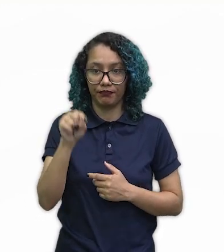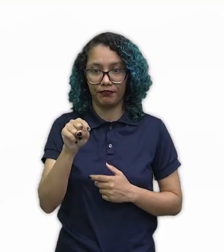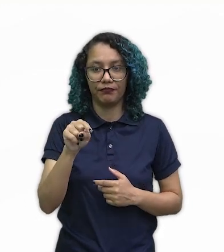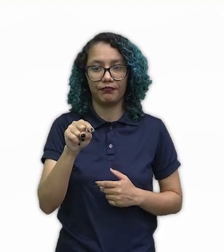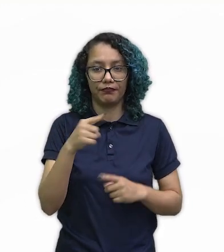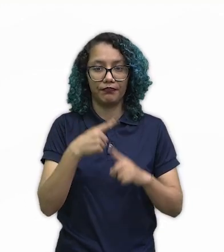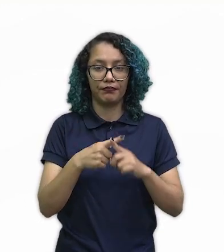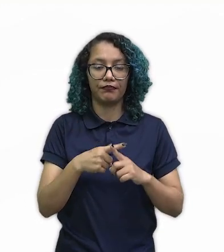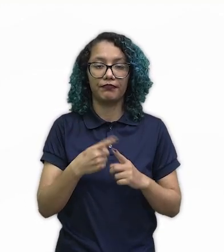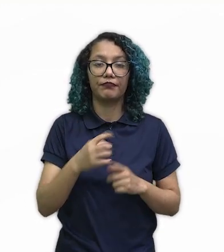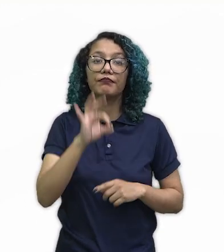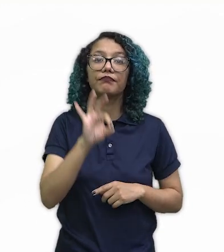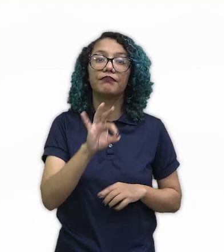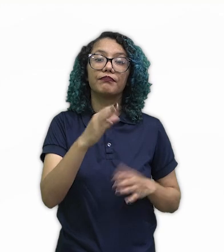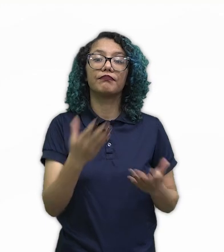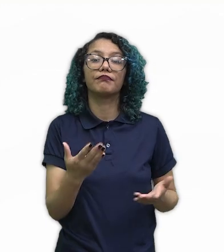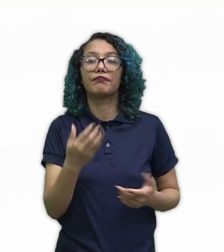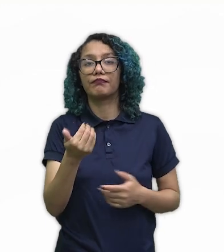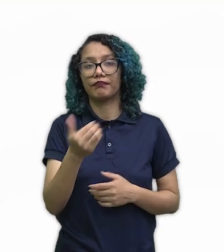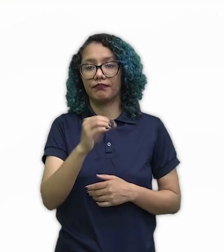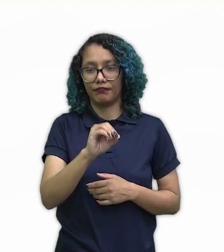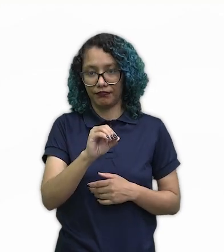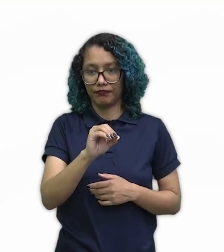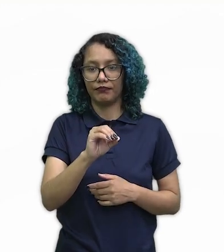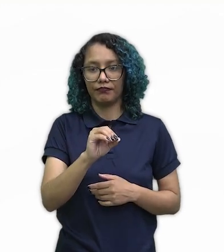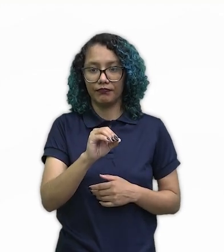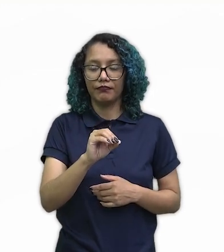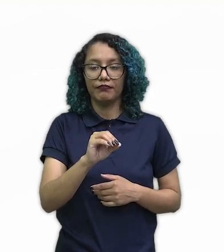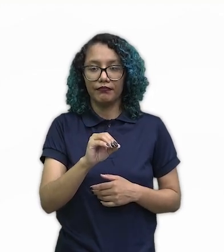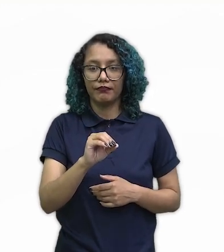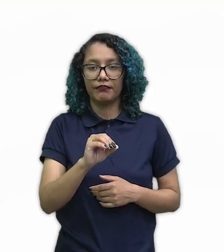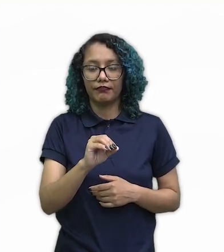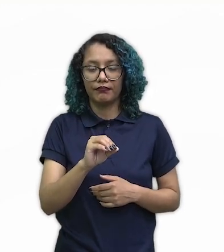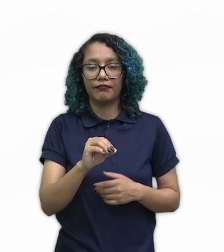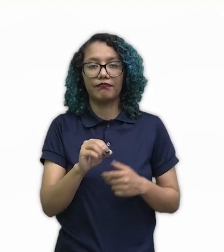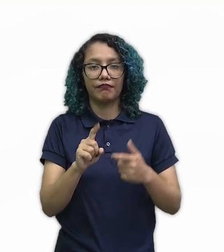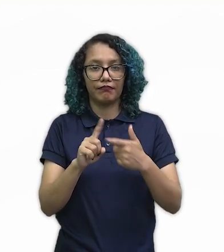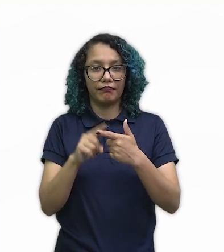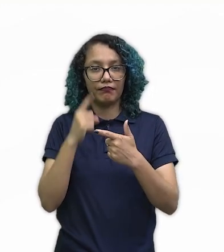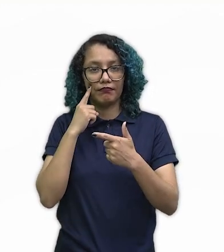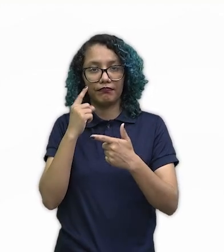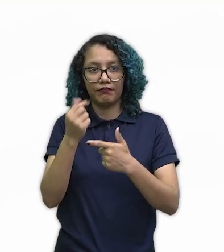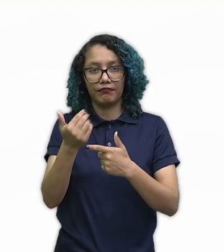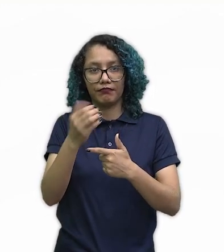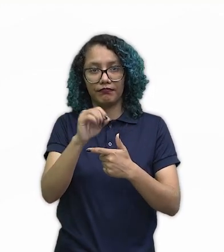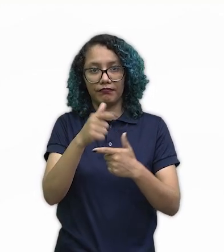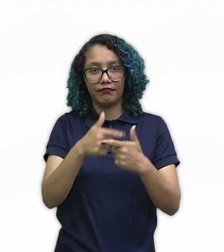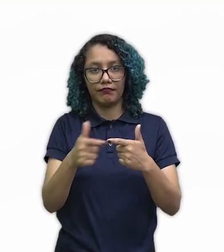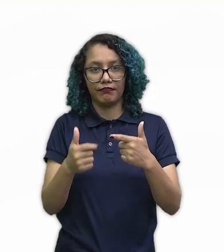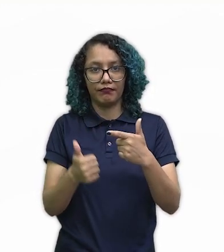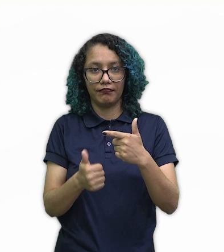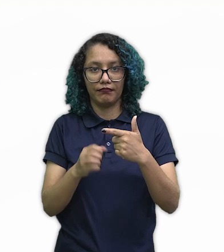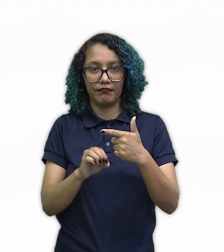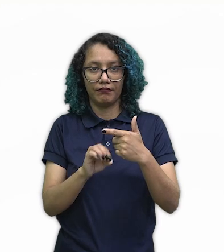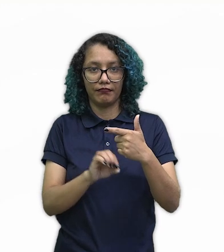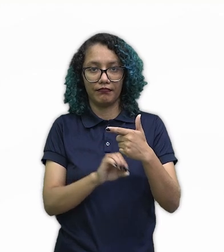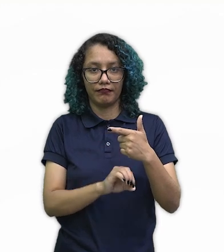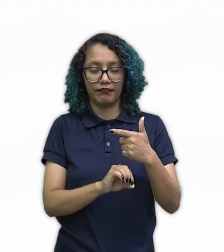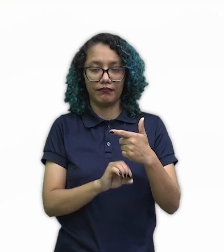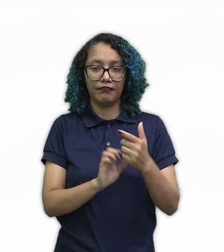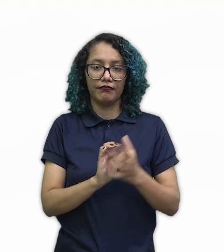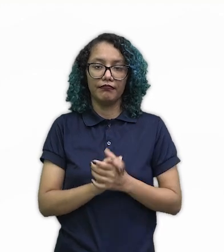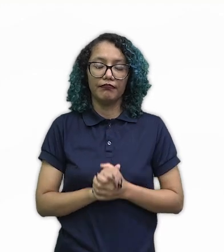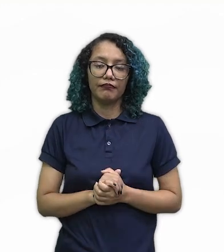vezes, quanto é a taxa? 10%. É 10 sobre 100. 10 sobre